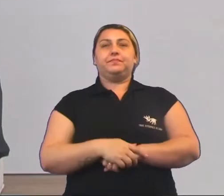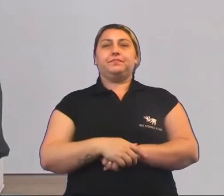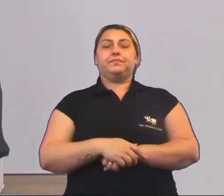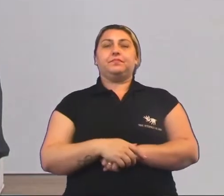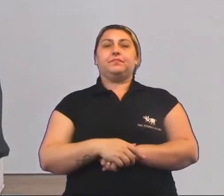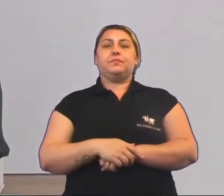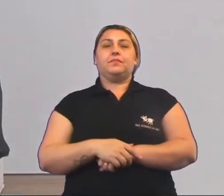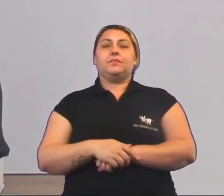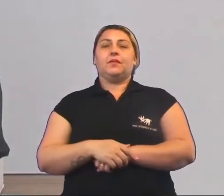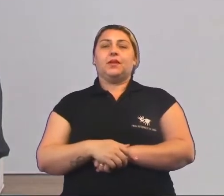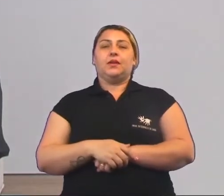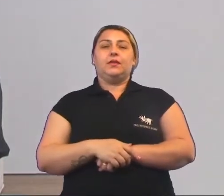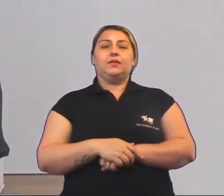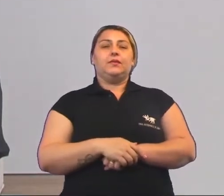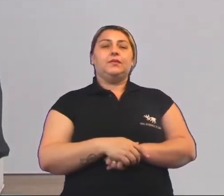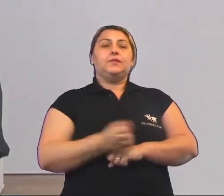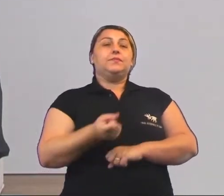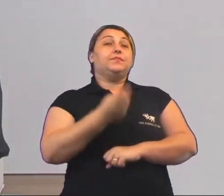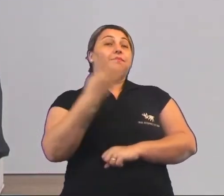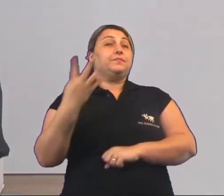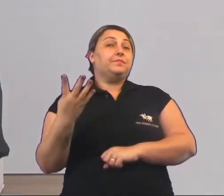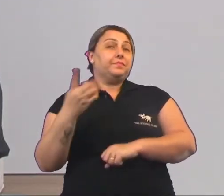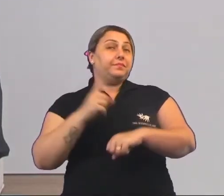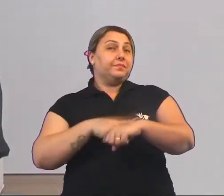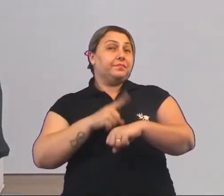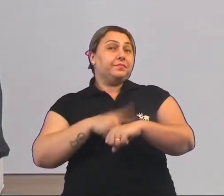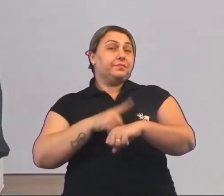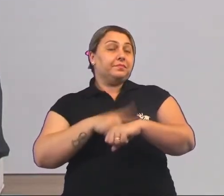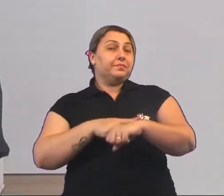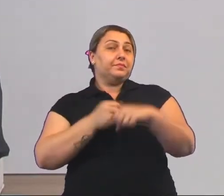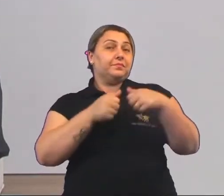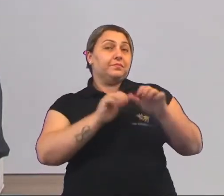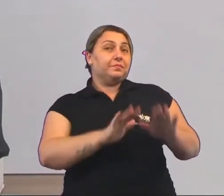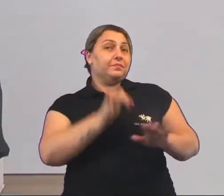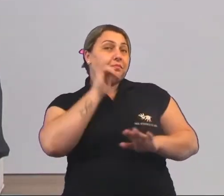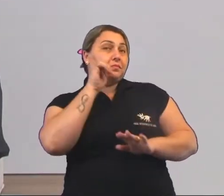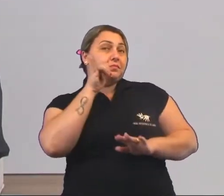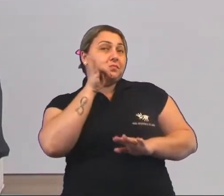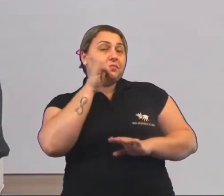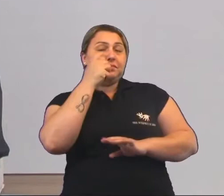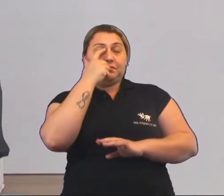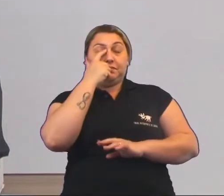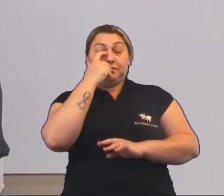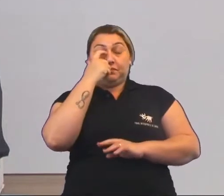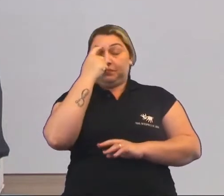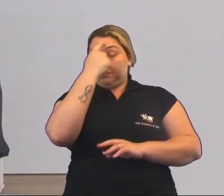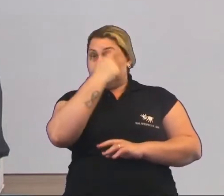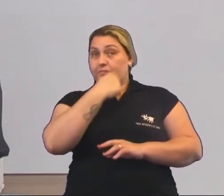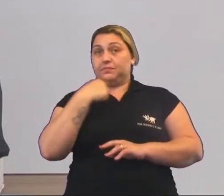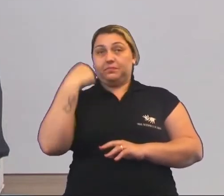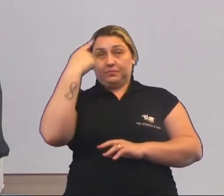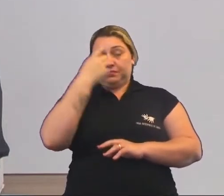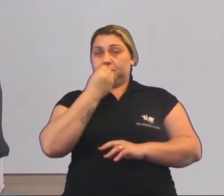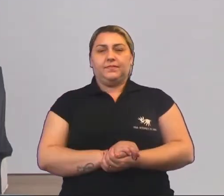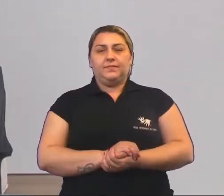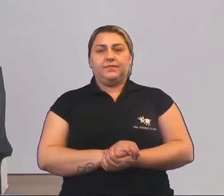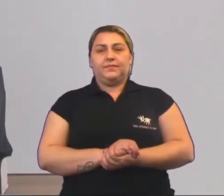por quanto tempo? Quanto tempo ele ficou no consultório de dentista? Ele ficou lá por 1 hora. Muito